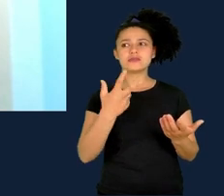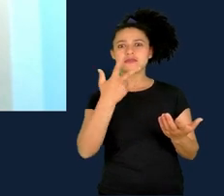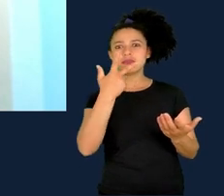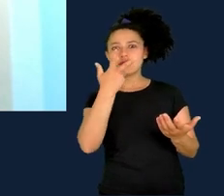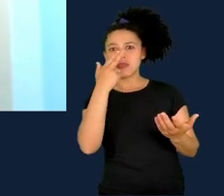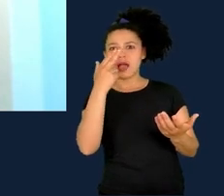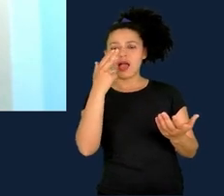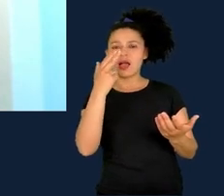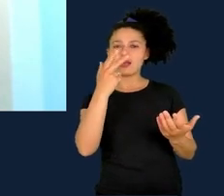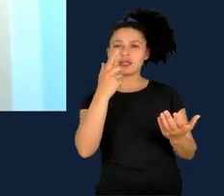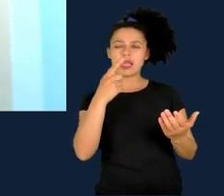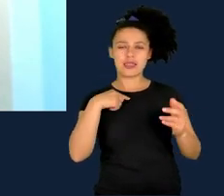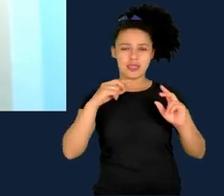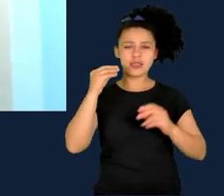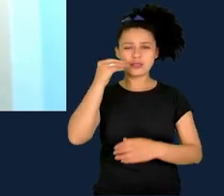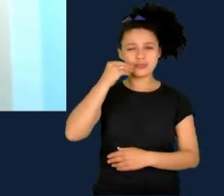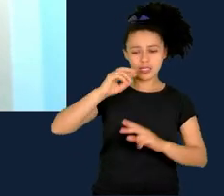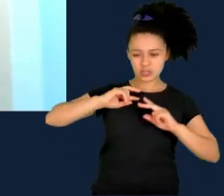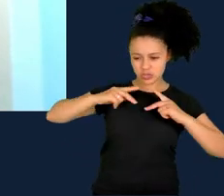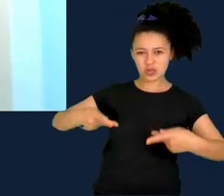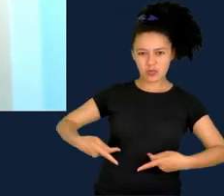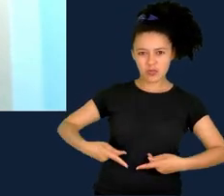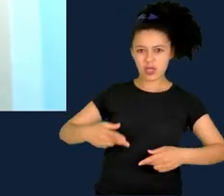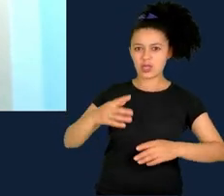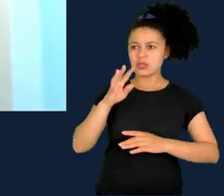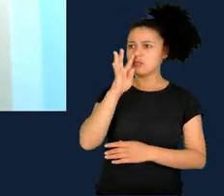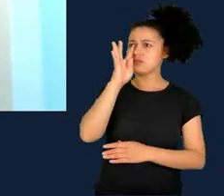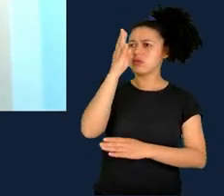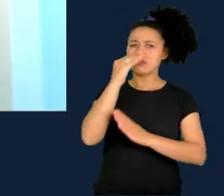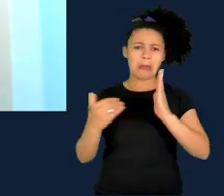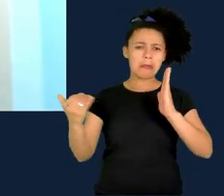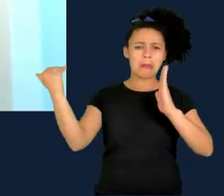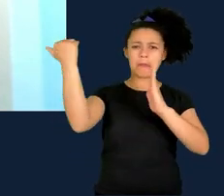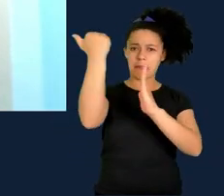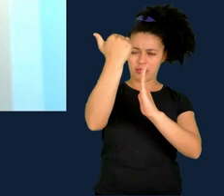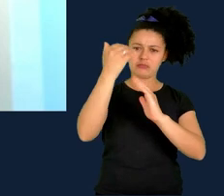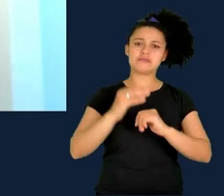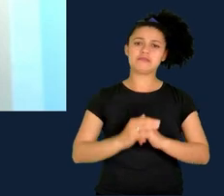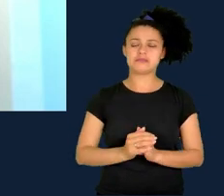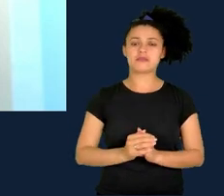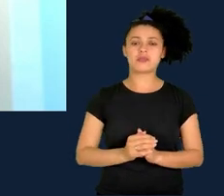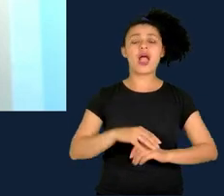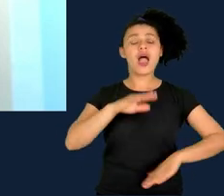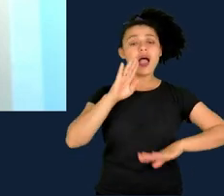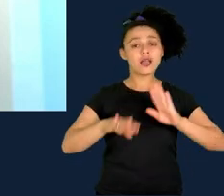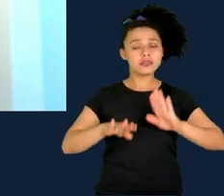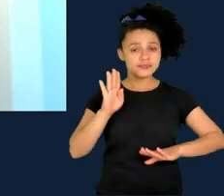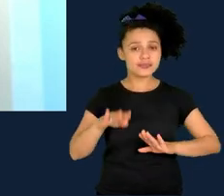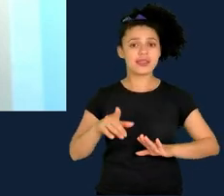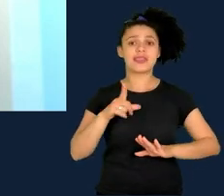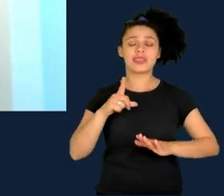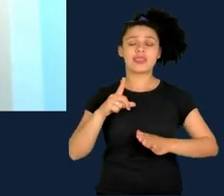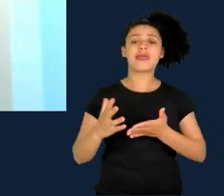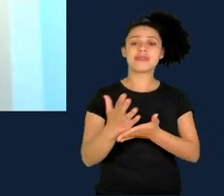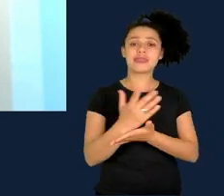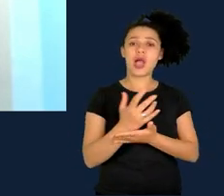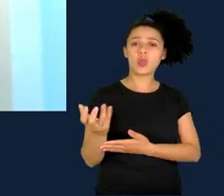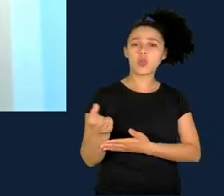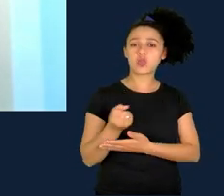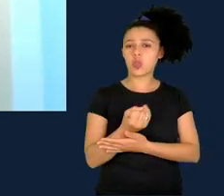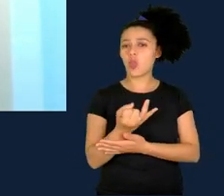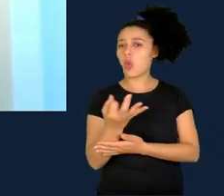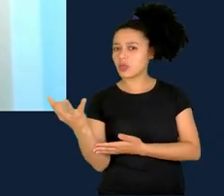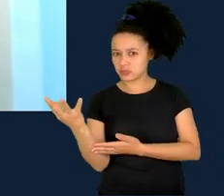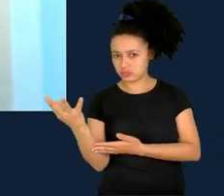da experiência humana ao comunicar esses dados. Mesmo nos casos onde temos dados quantitativos